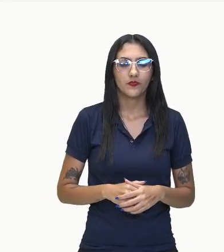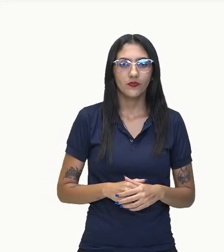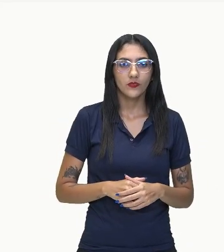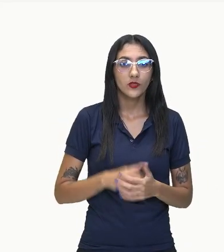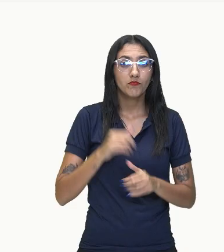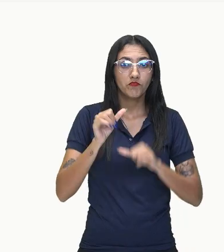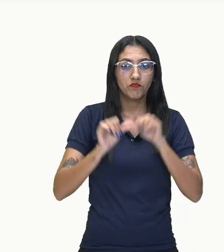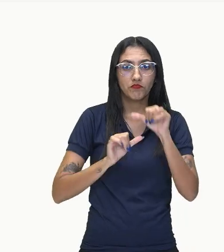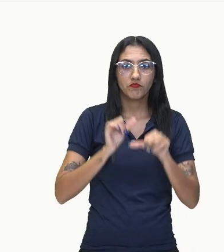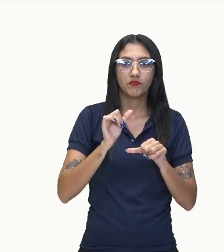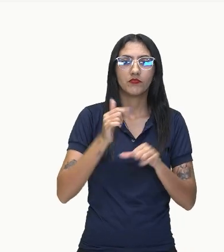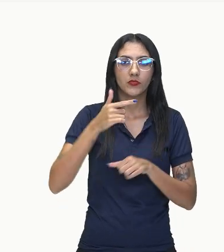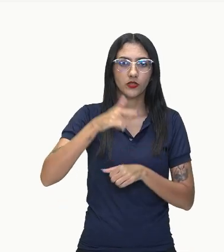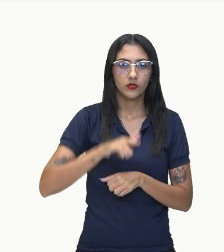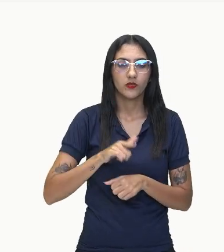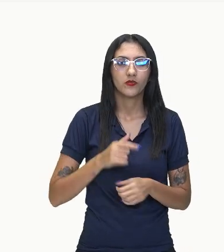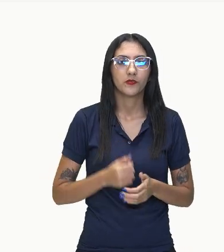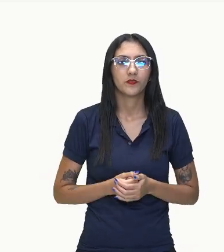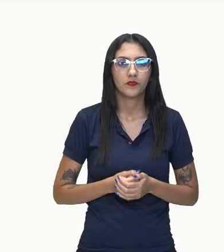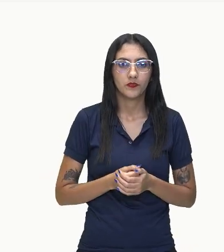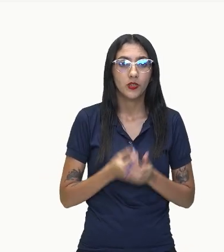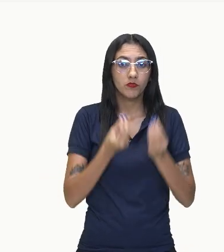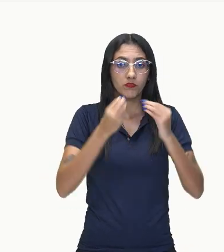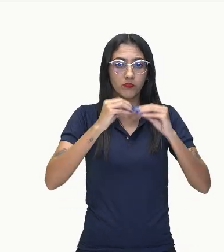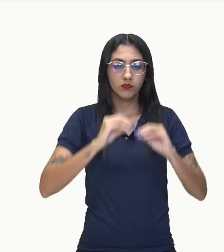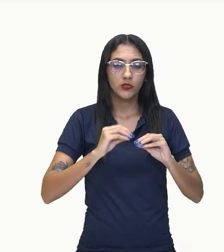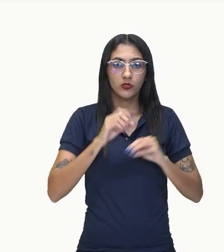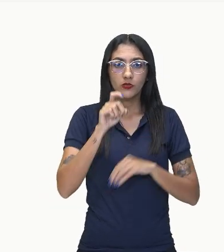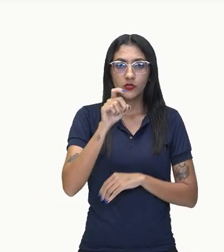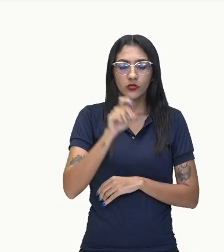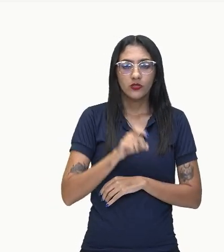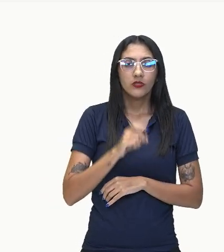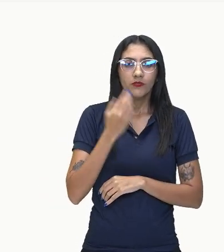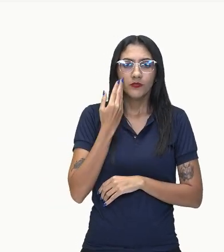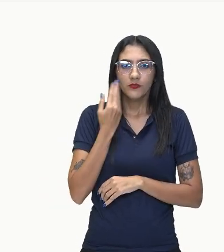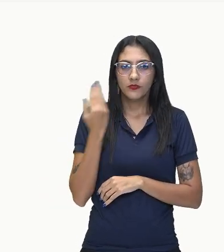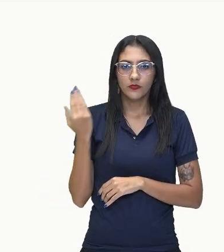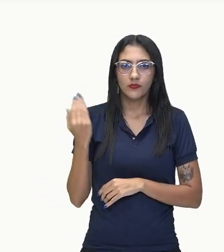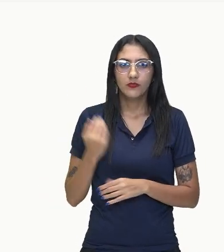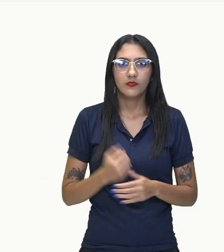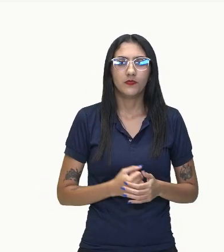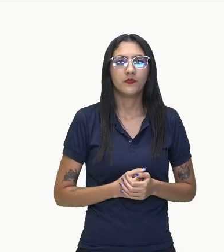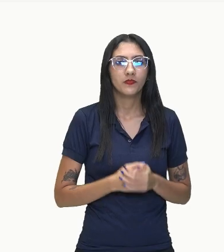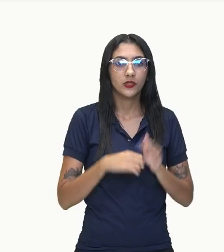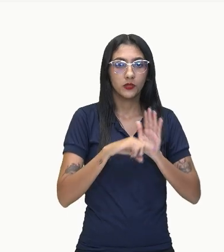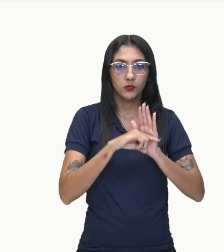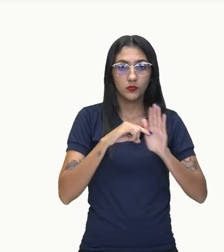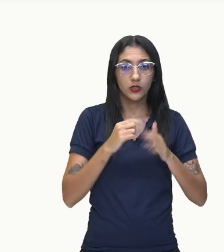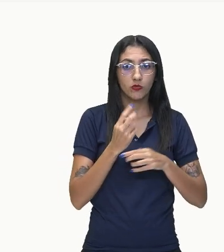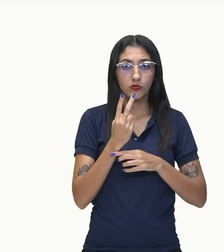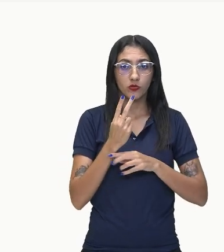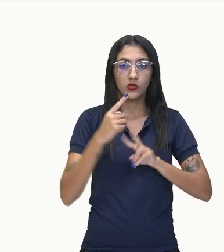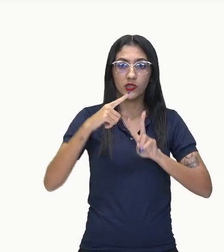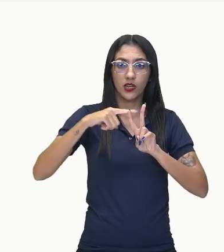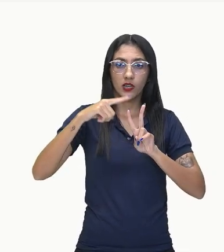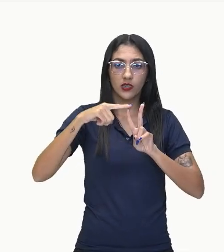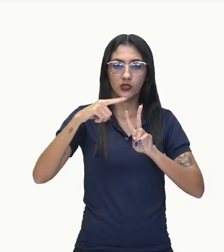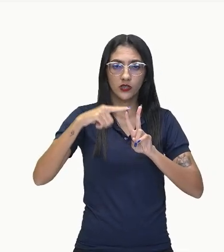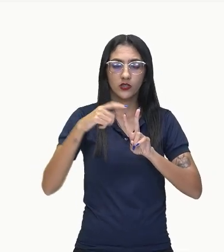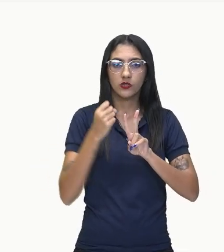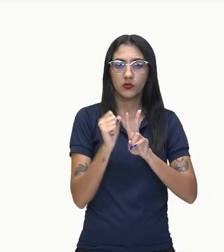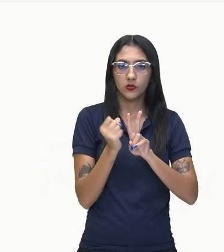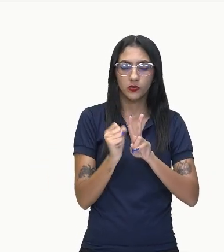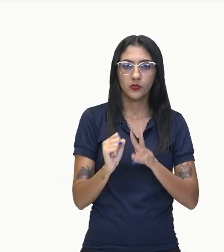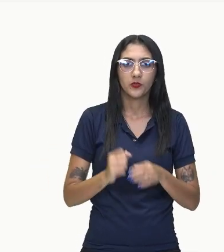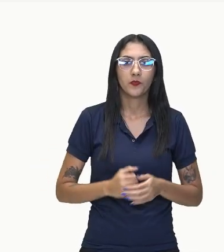Substituindo os valores na fórmula para calcular o x, nós vamos ter menos 2, mais ou menos raiz de 8